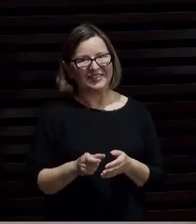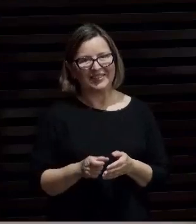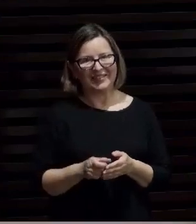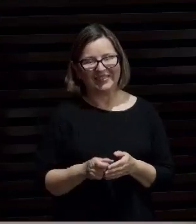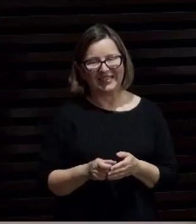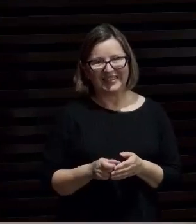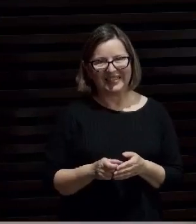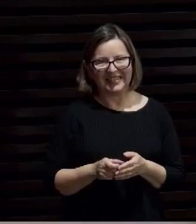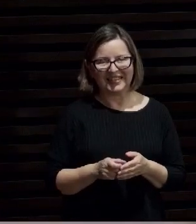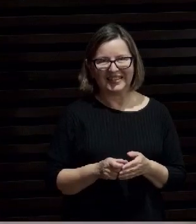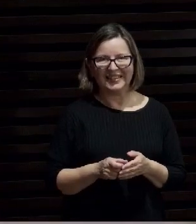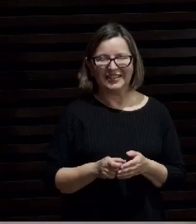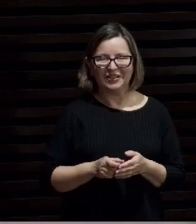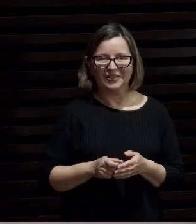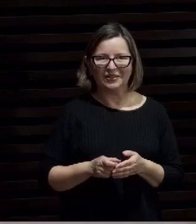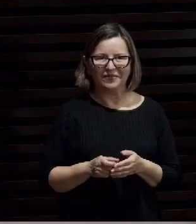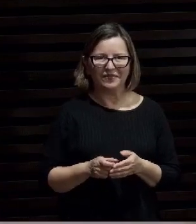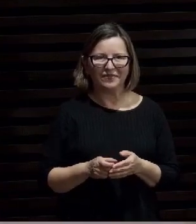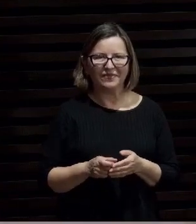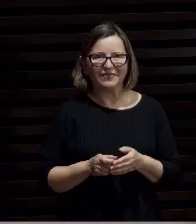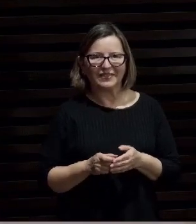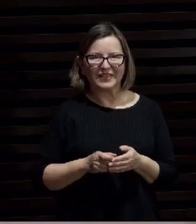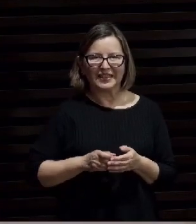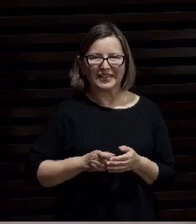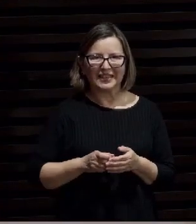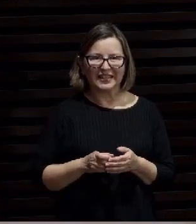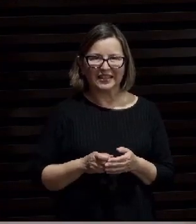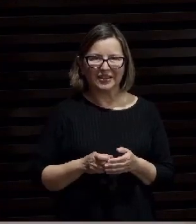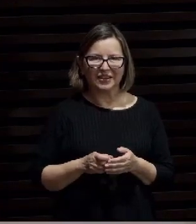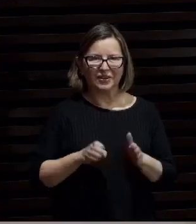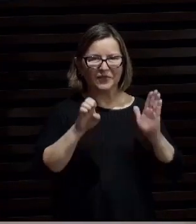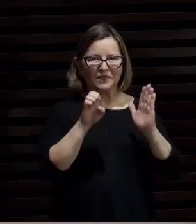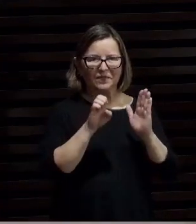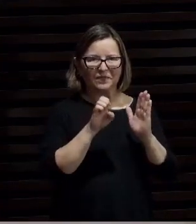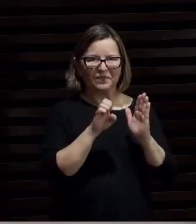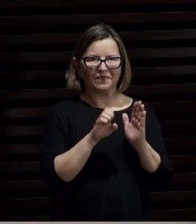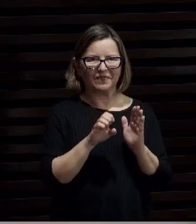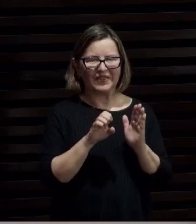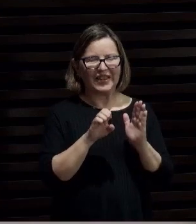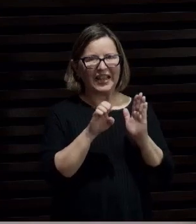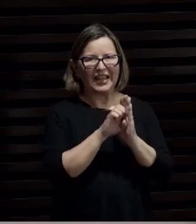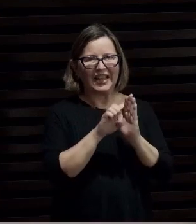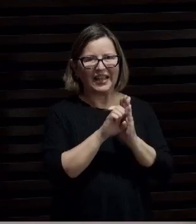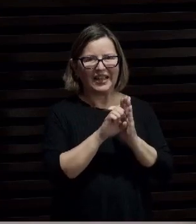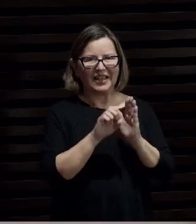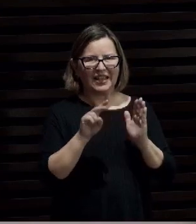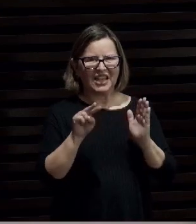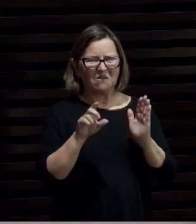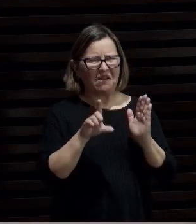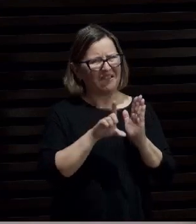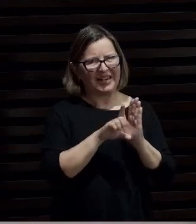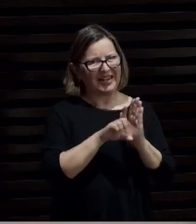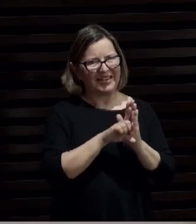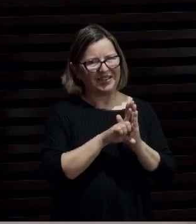esta obra, mediante a fé, de ter o seu coração trocado.